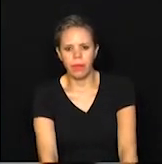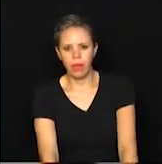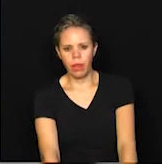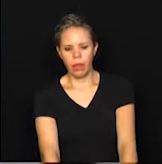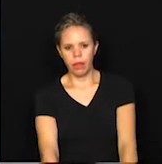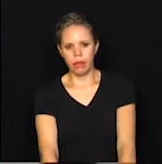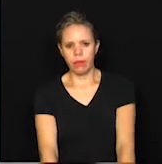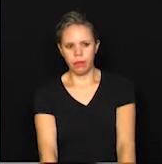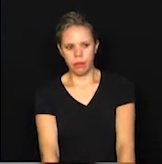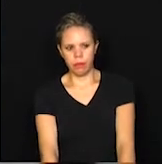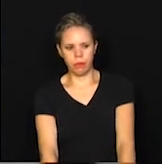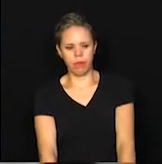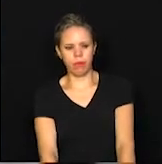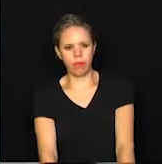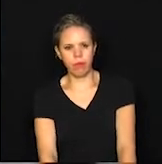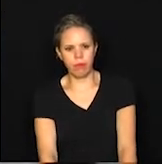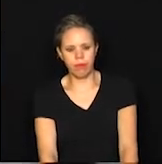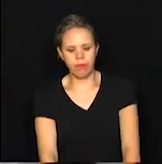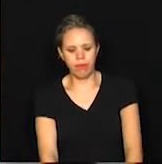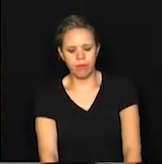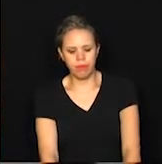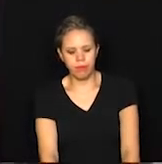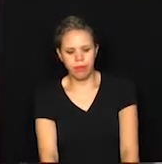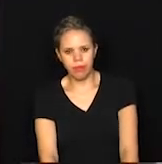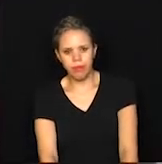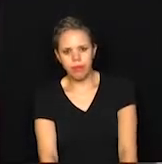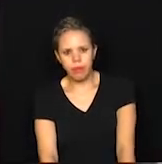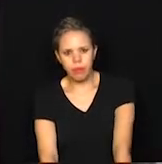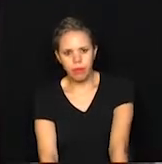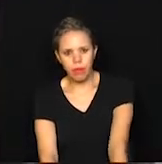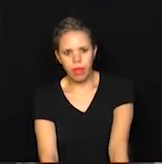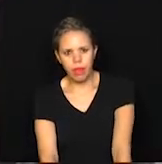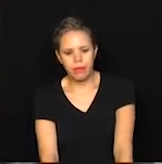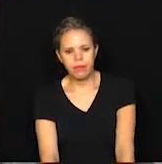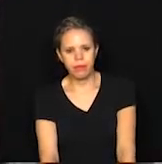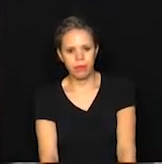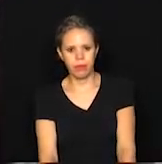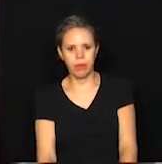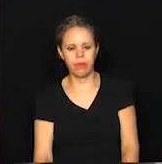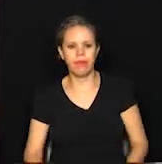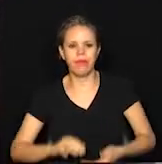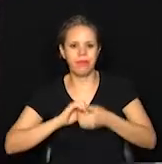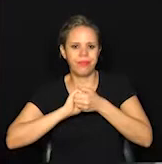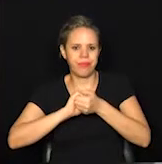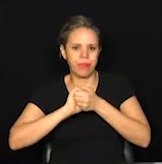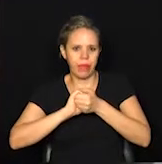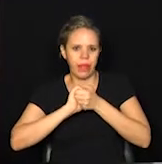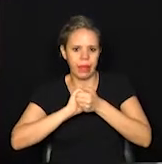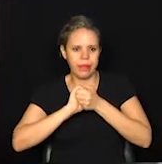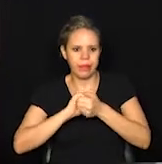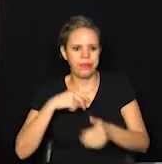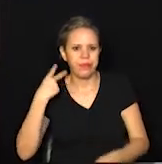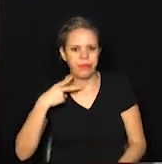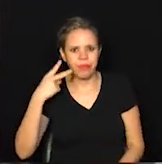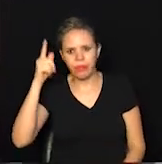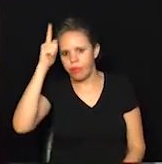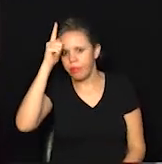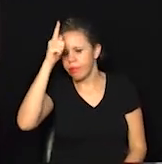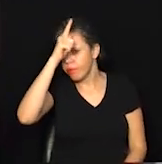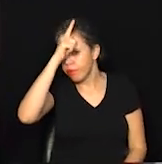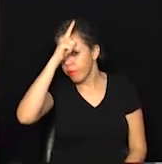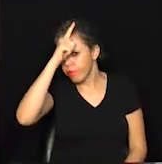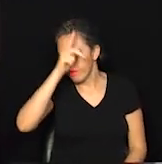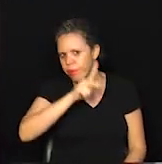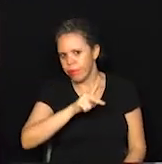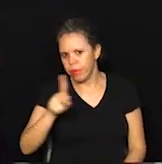Posso começar, Gustavo? Tá bom, então eu quero saudar o vereador Gustavo Peta,